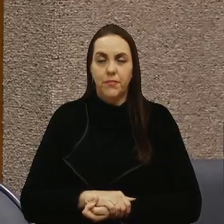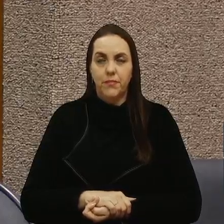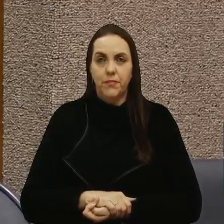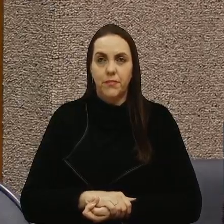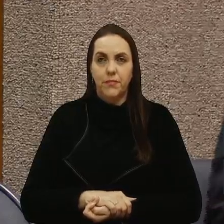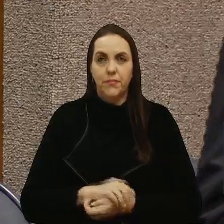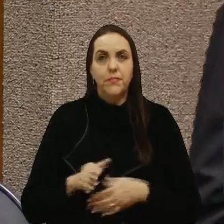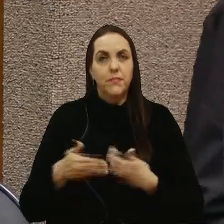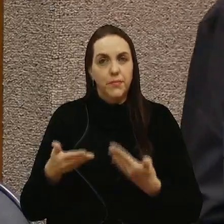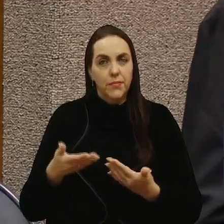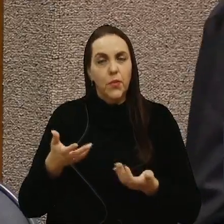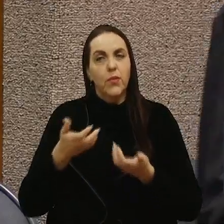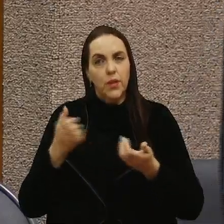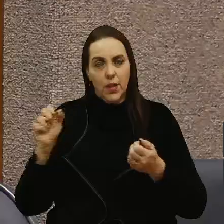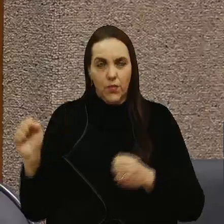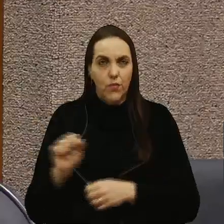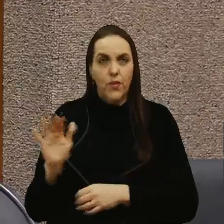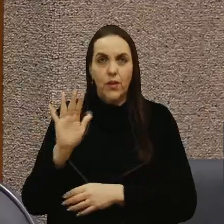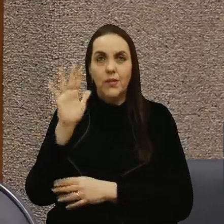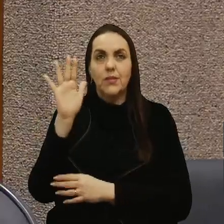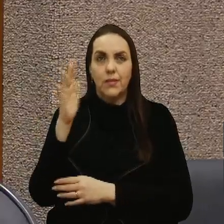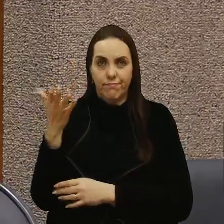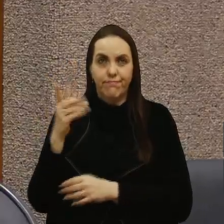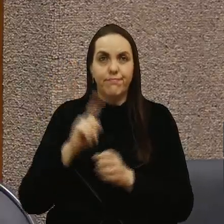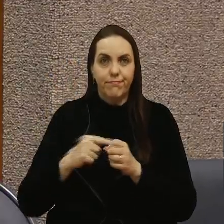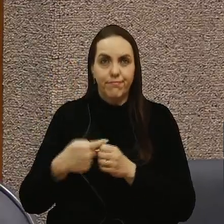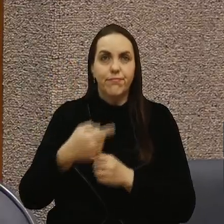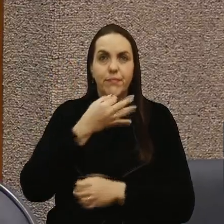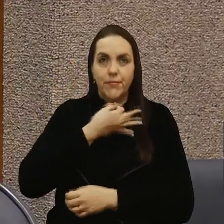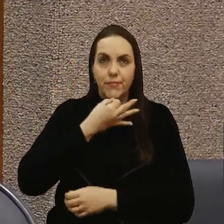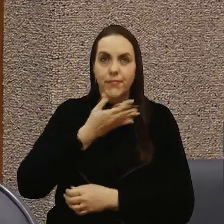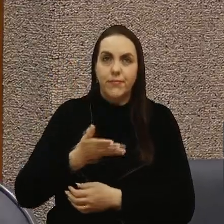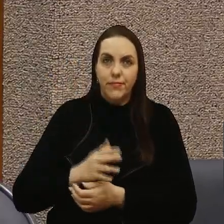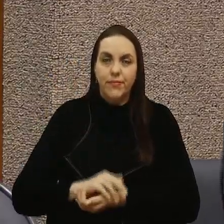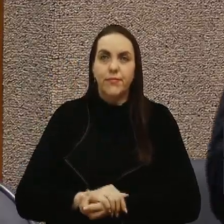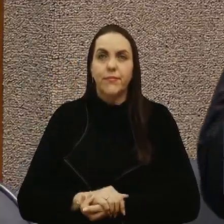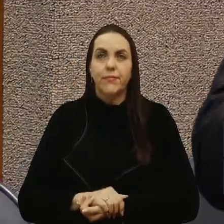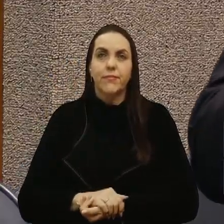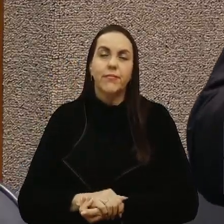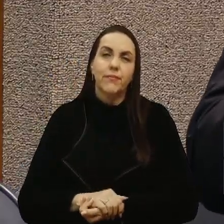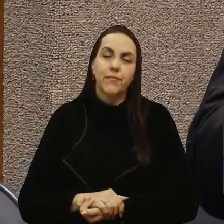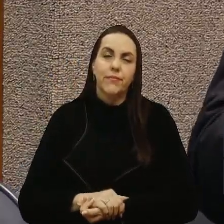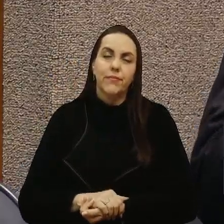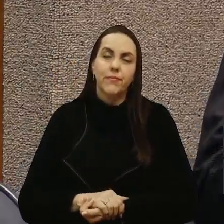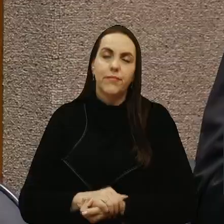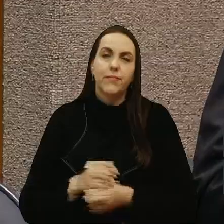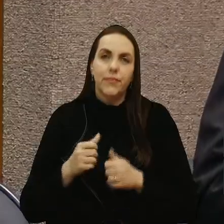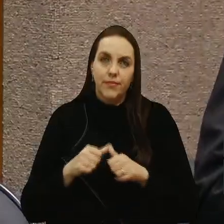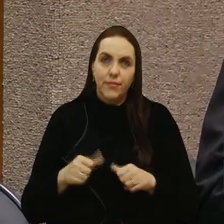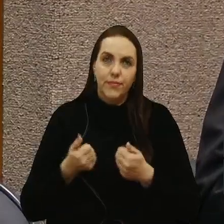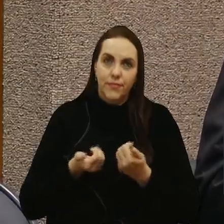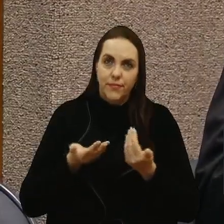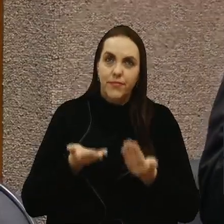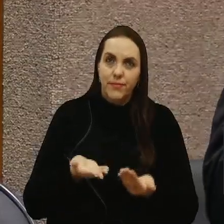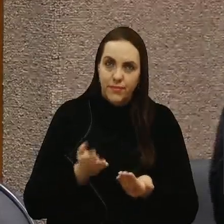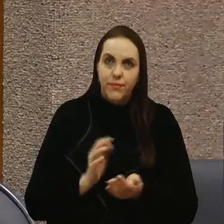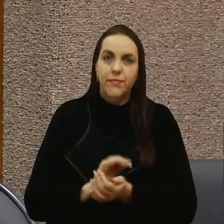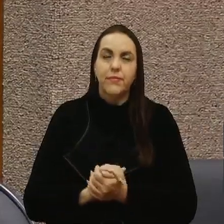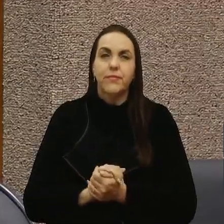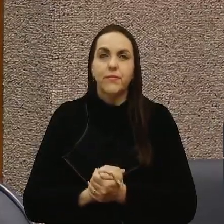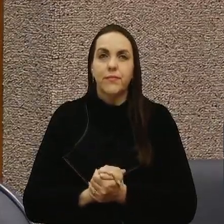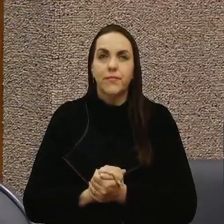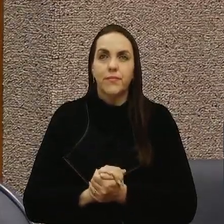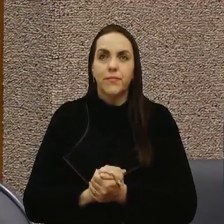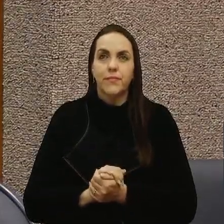quero valorizar a cidade de Caxias, que está trazendo